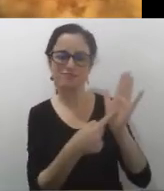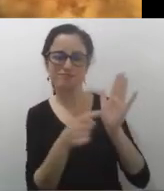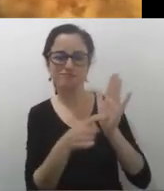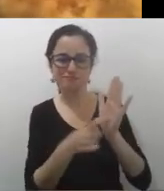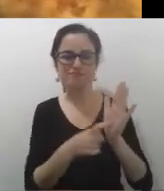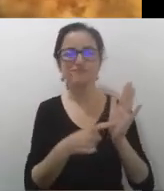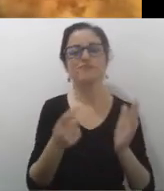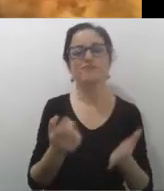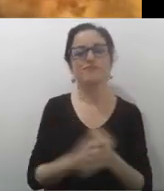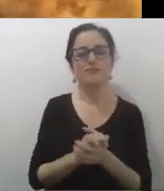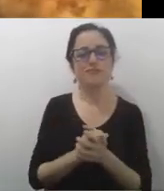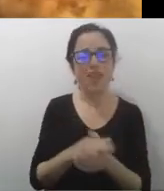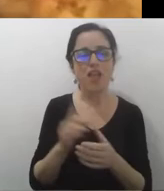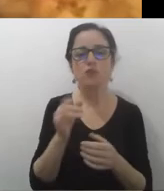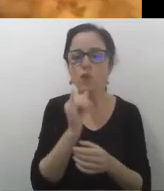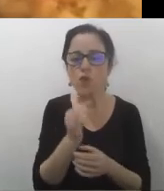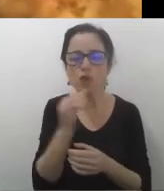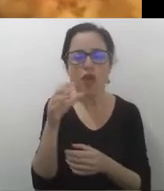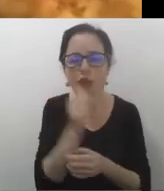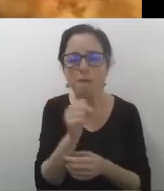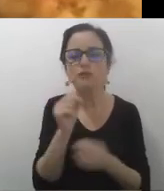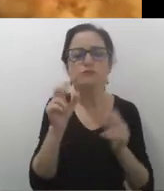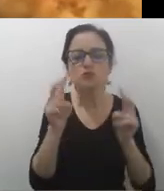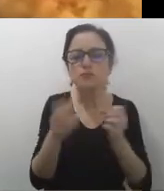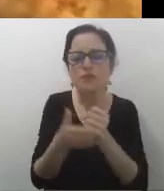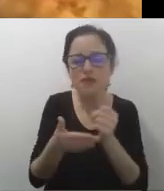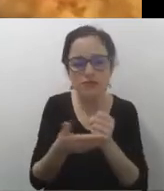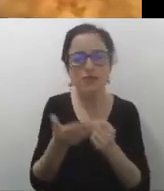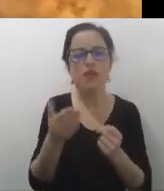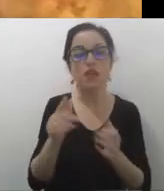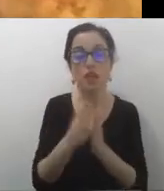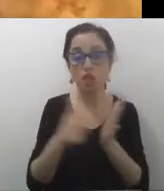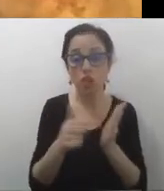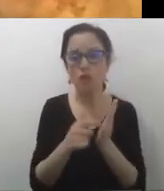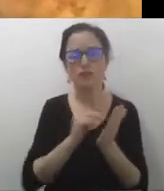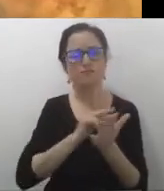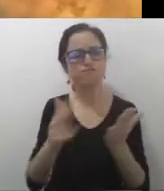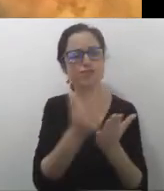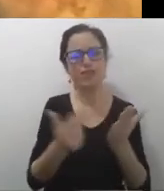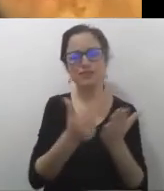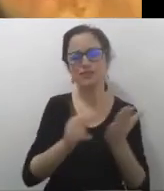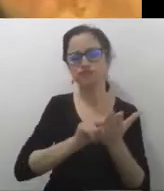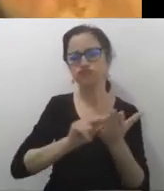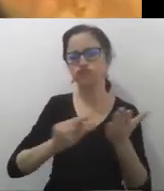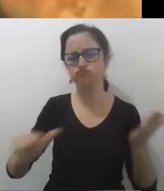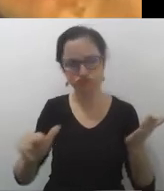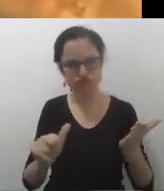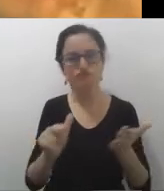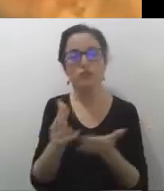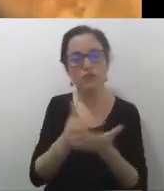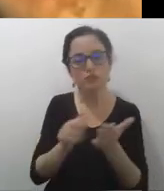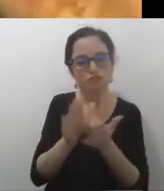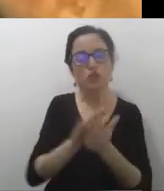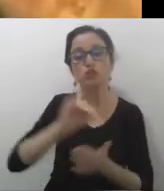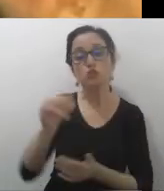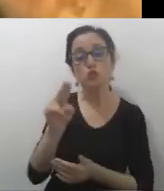aqui. Então, bom, só contando rapidamente da estrutura. O livro ele é composto por alguns infográficos no começo. Ele